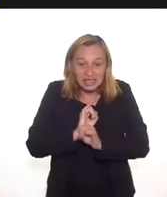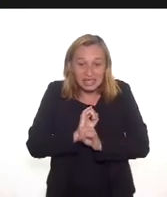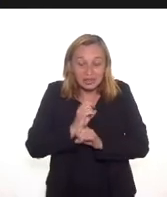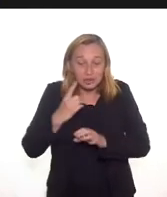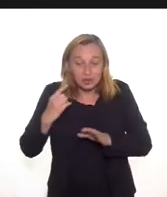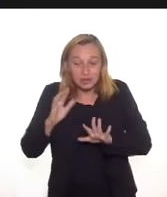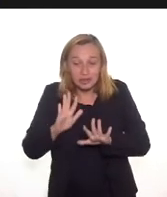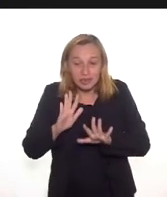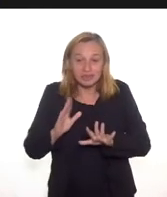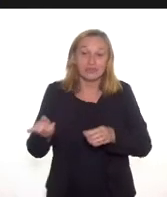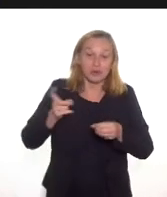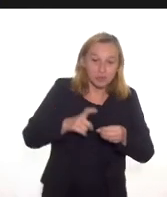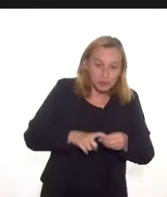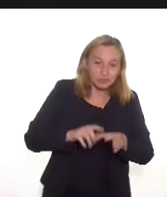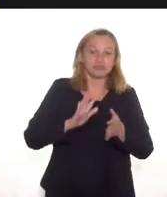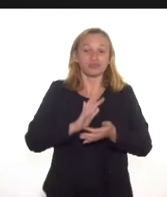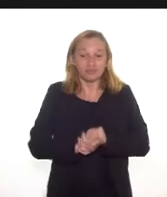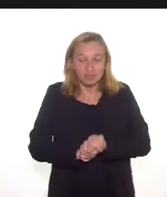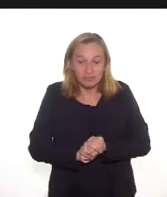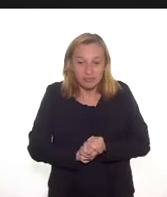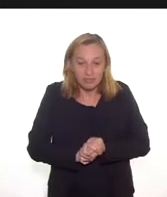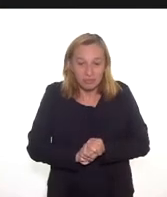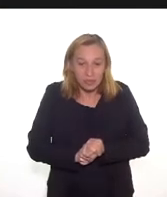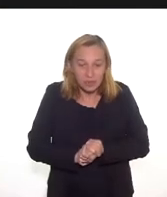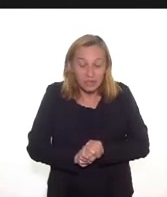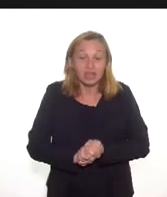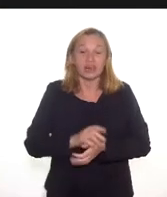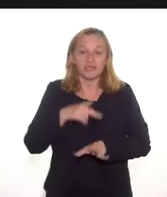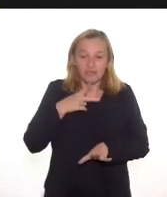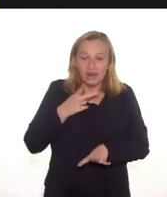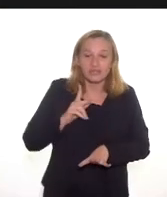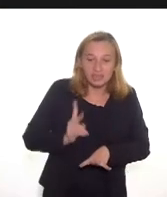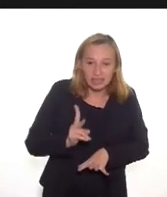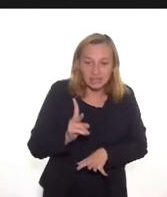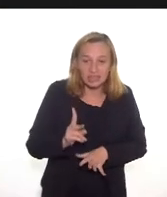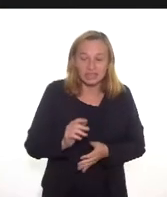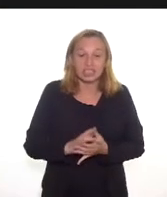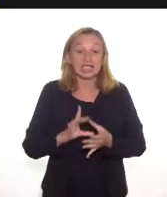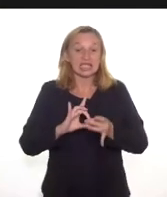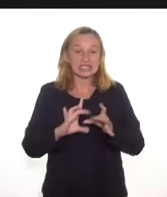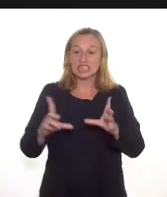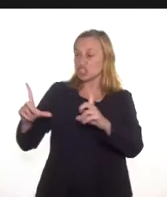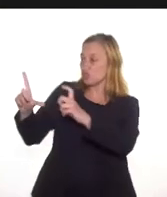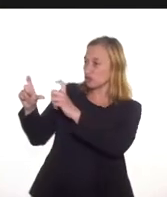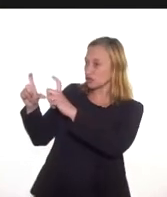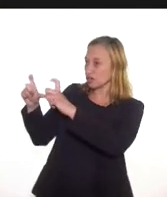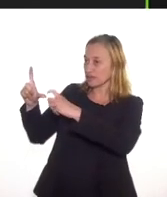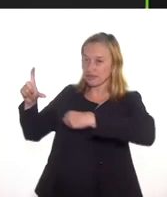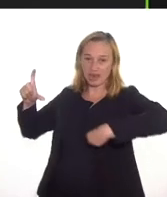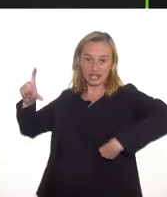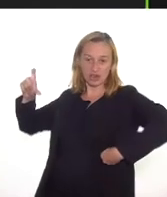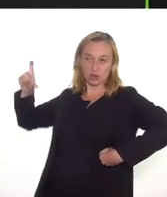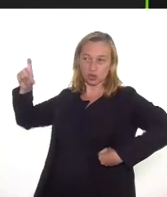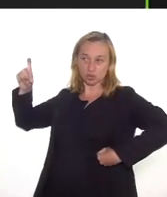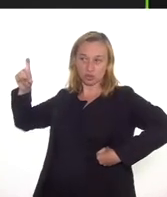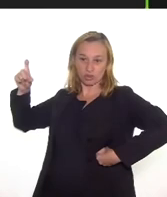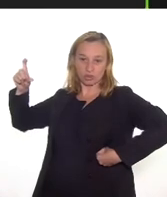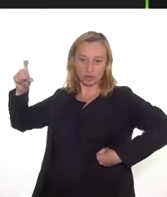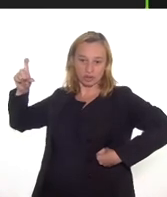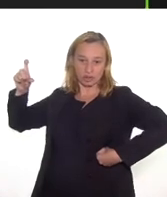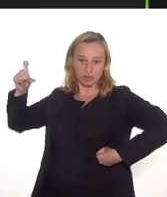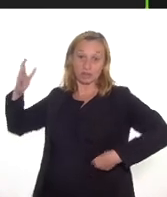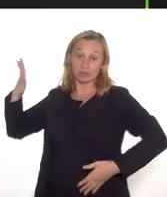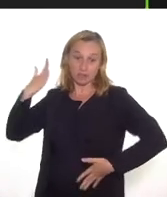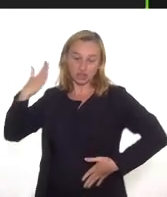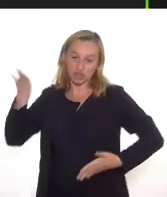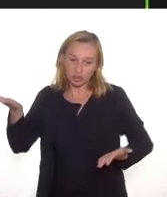político, ele, lembro isso sempre, se deixa fotografar ao terrorista nesse estado, se deixa esses